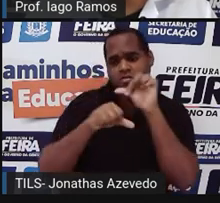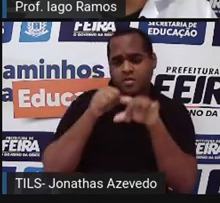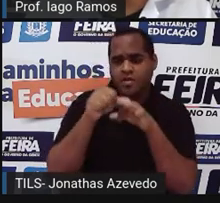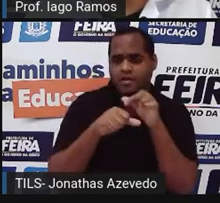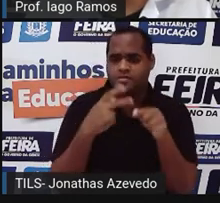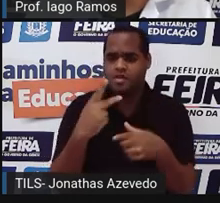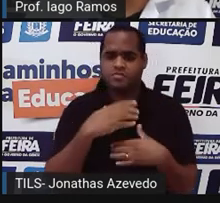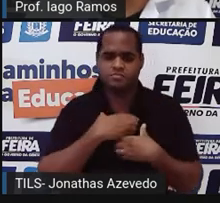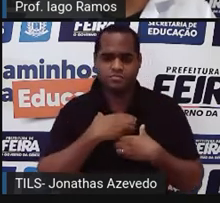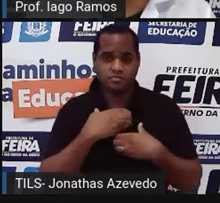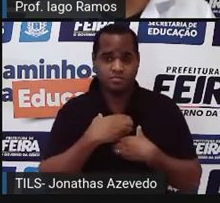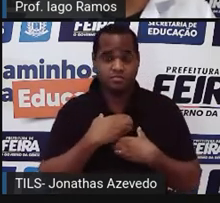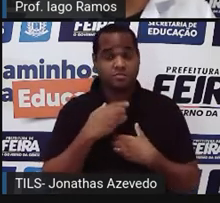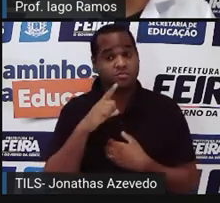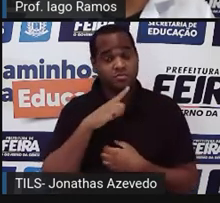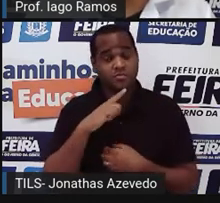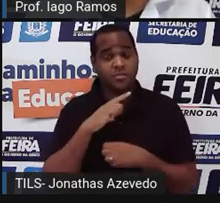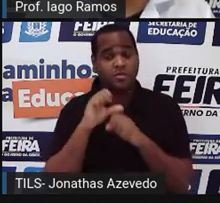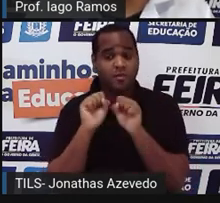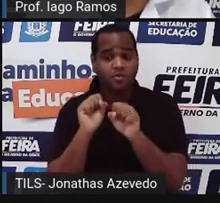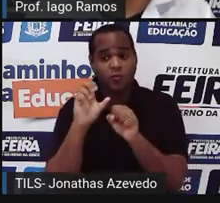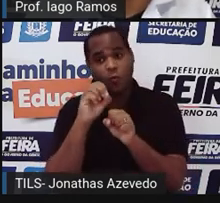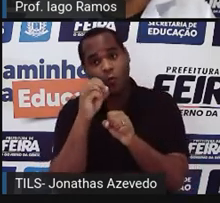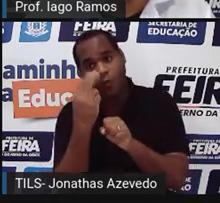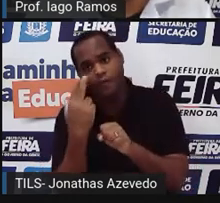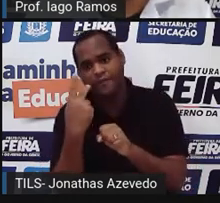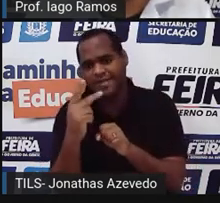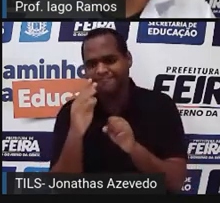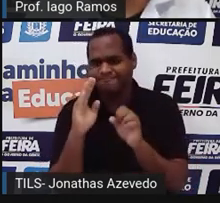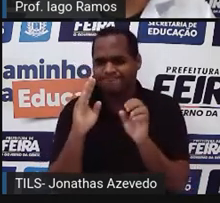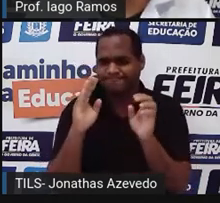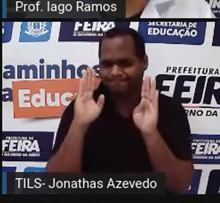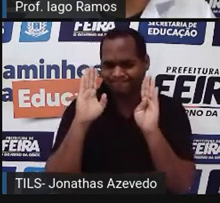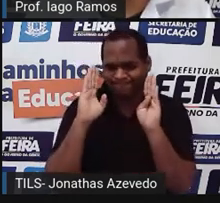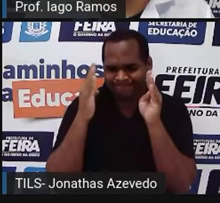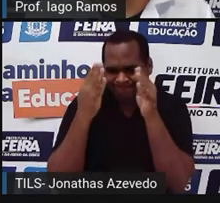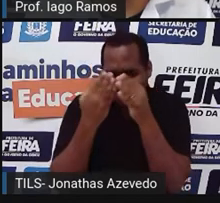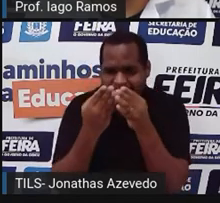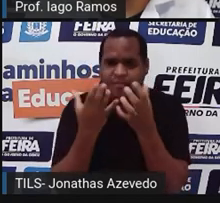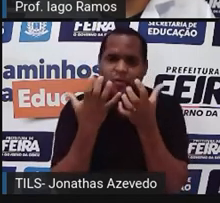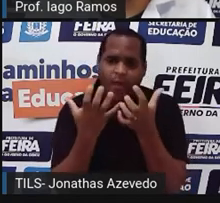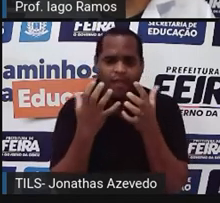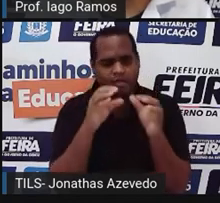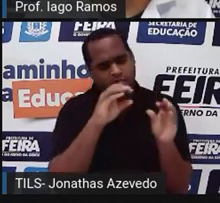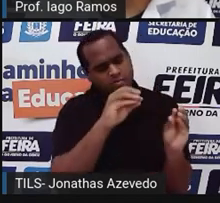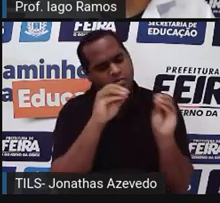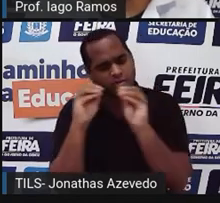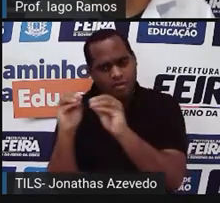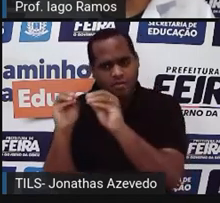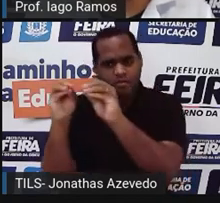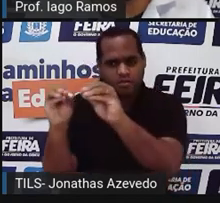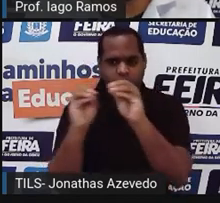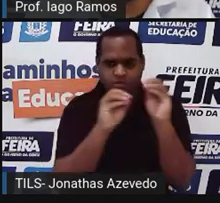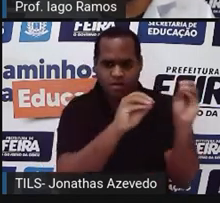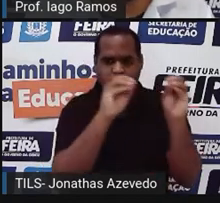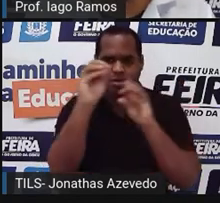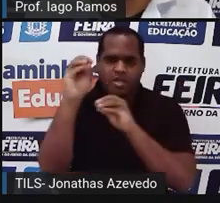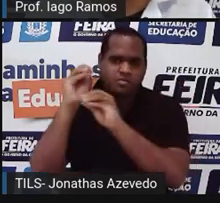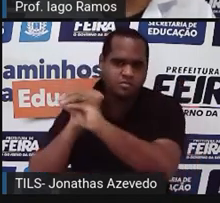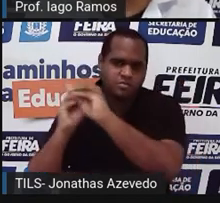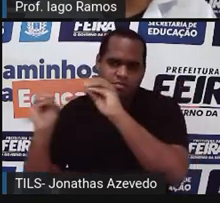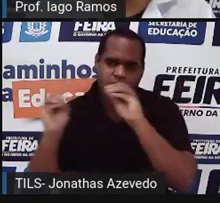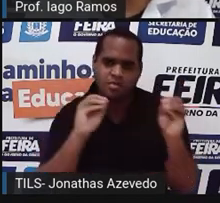o sentido ou a direção que eu quero fazer o movimento, né? Que eu quero fazer a